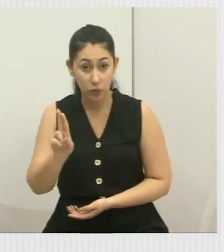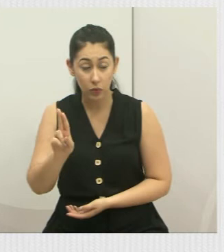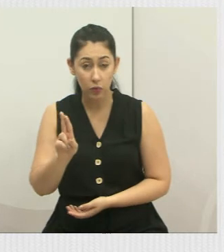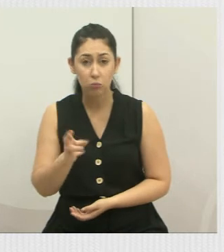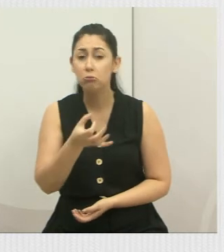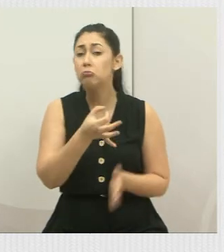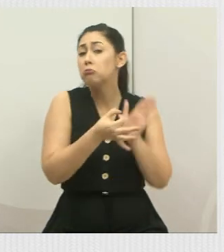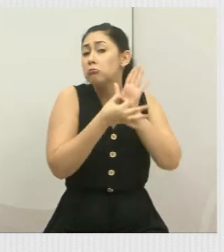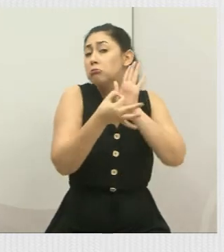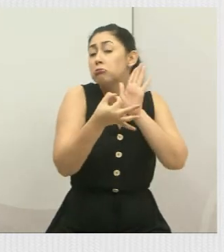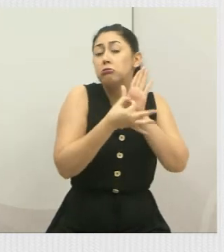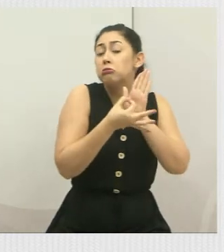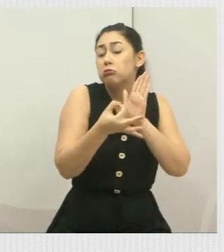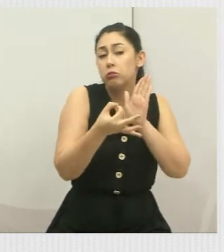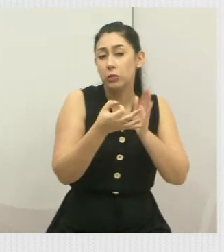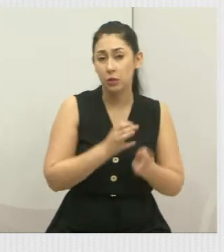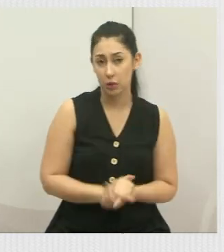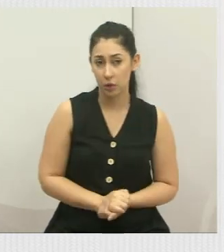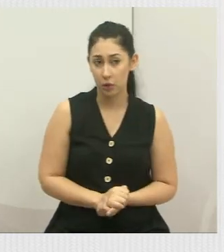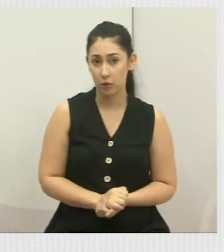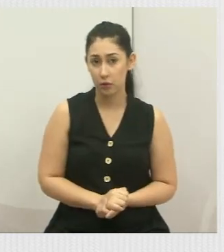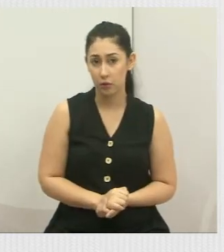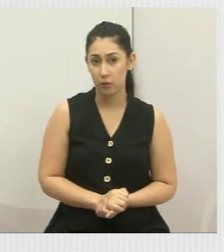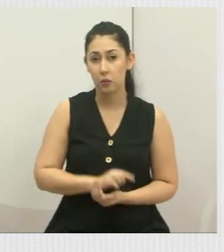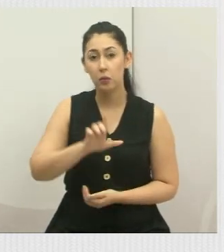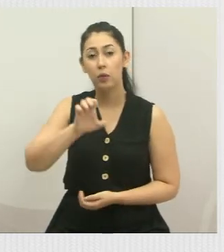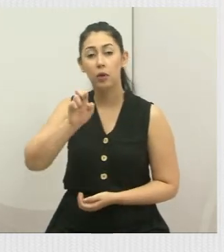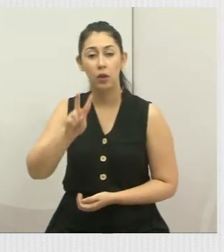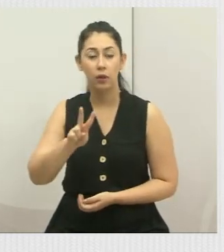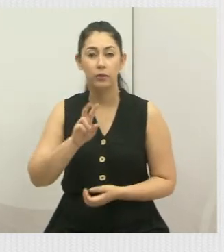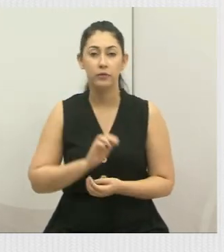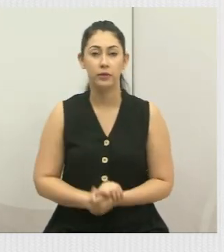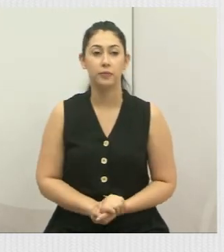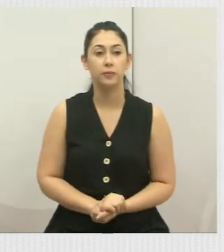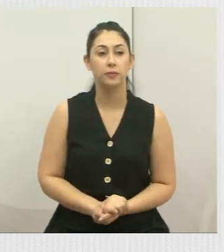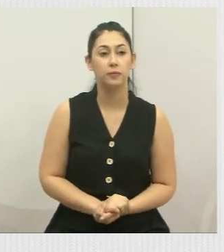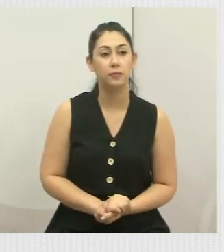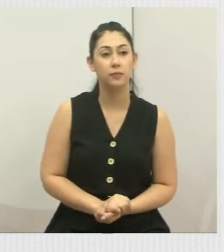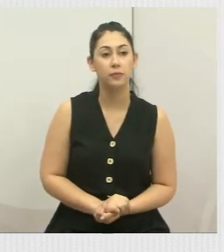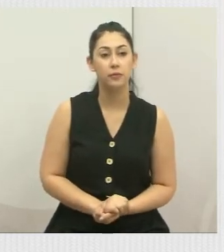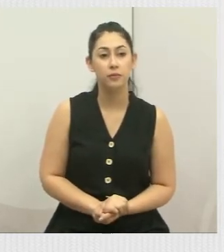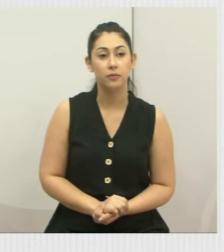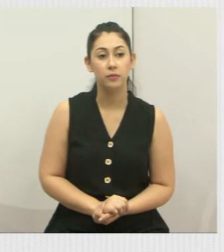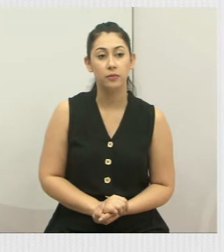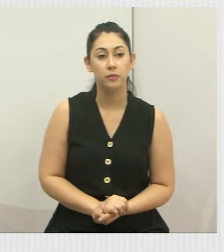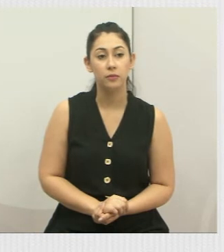sua opinião sobre os leves, ou o leve que você conhece?